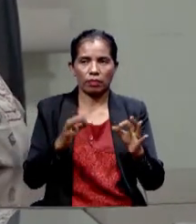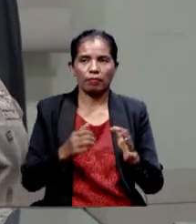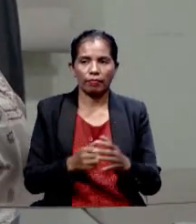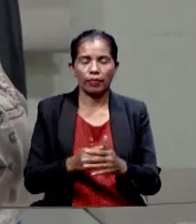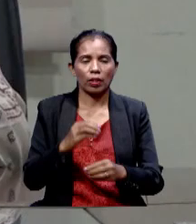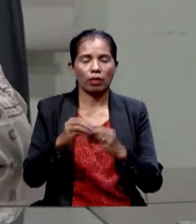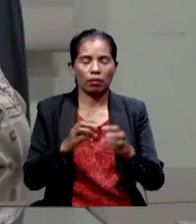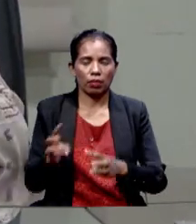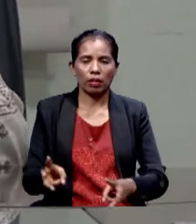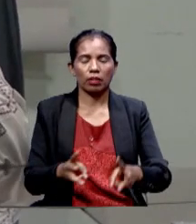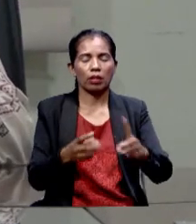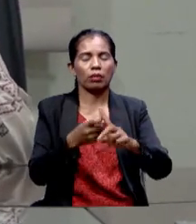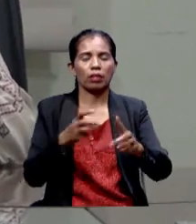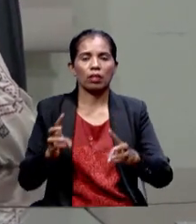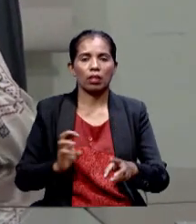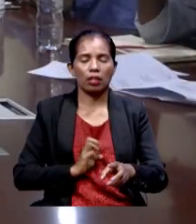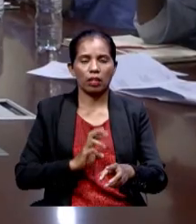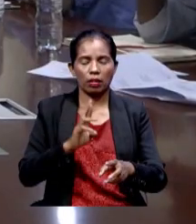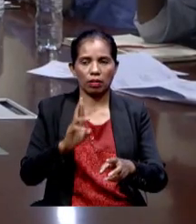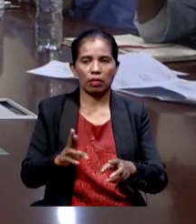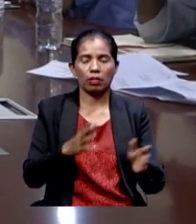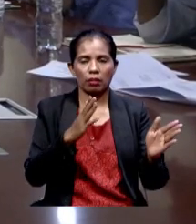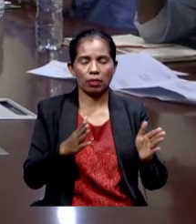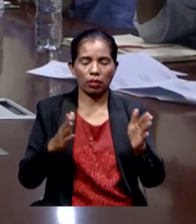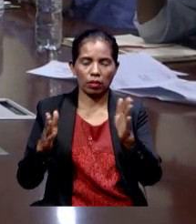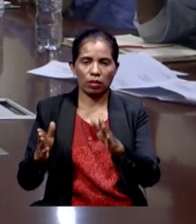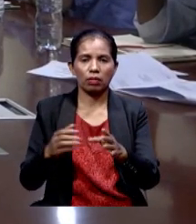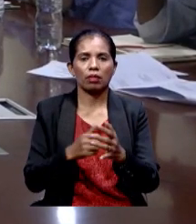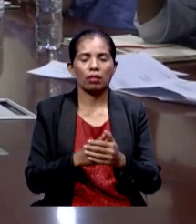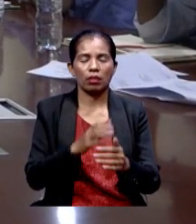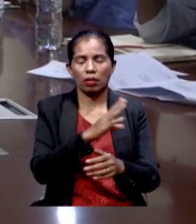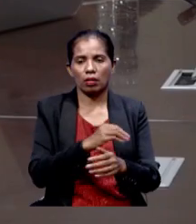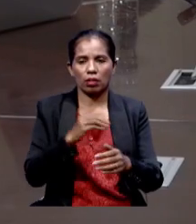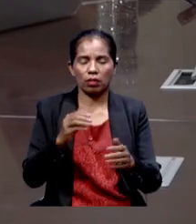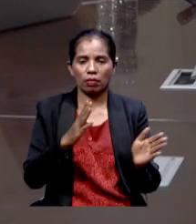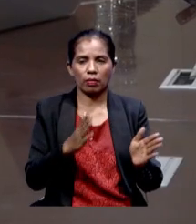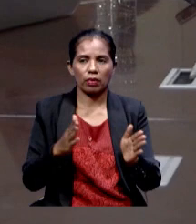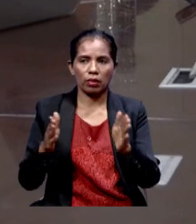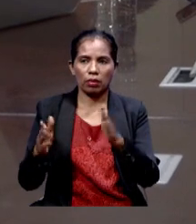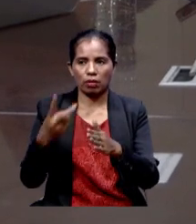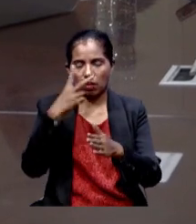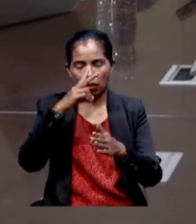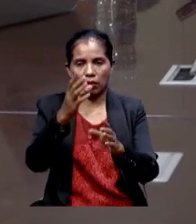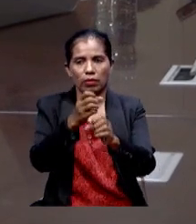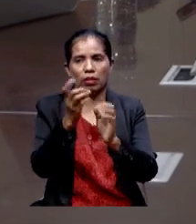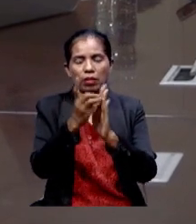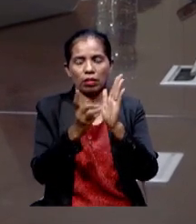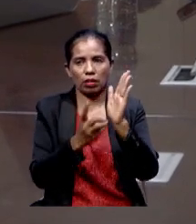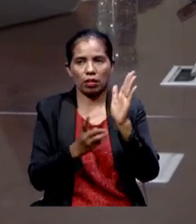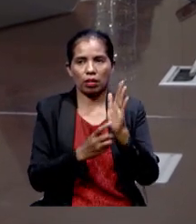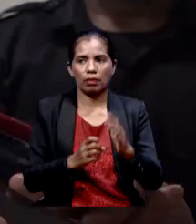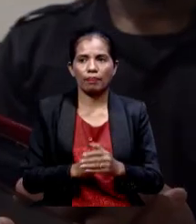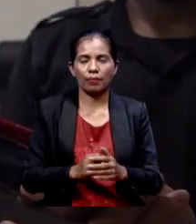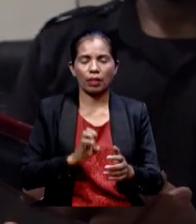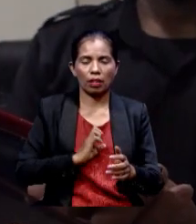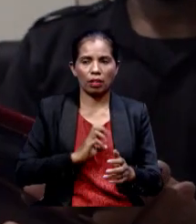strada husi parte ermera da daune balung iha ona proseso tenderizasaun no balung iha proseso verifikasaun dados. Ermera leto foho